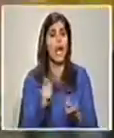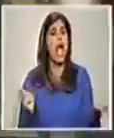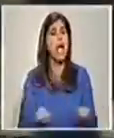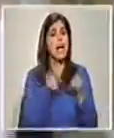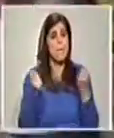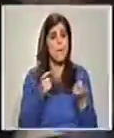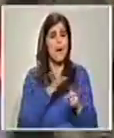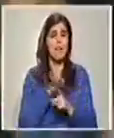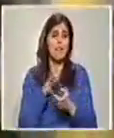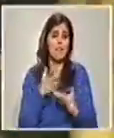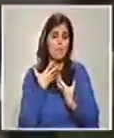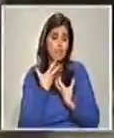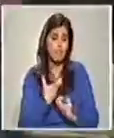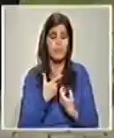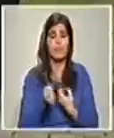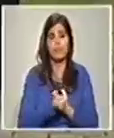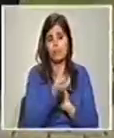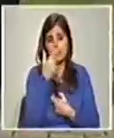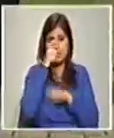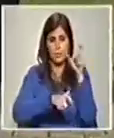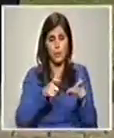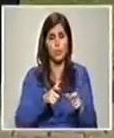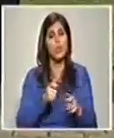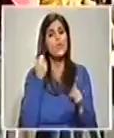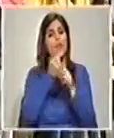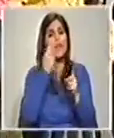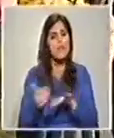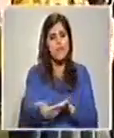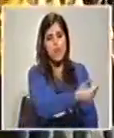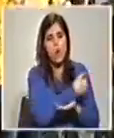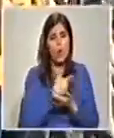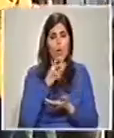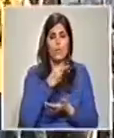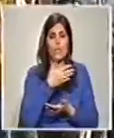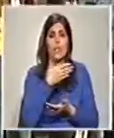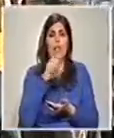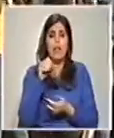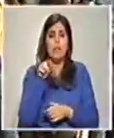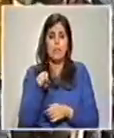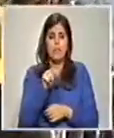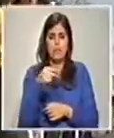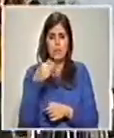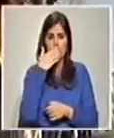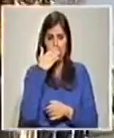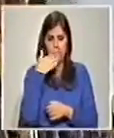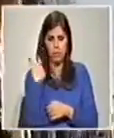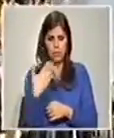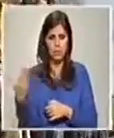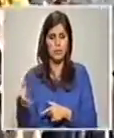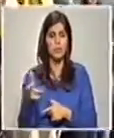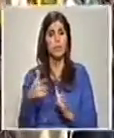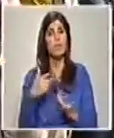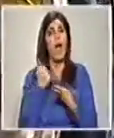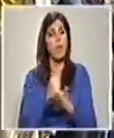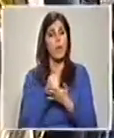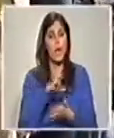de portugueses e, concluído o desafio, foram arrecadados 410 mil euros de donativos para ajudar a Cáritas